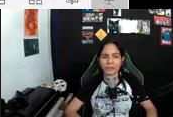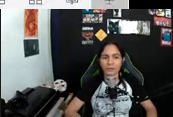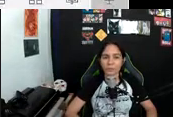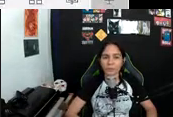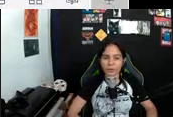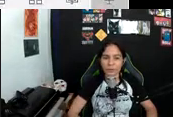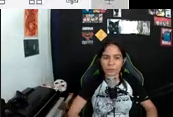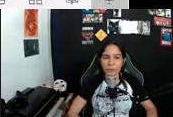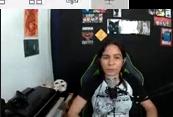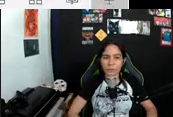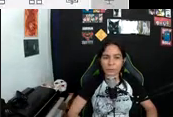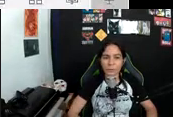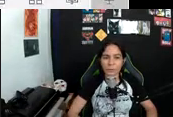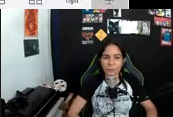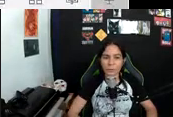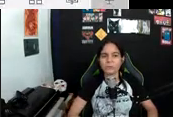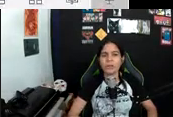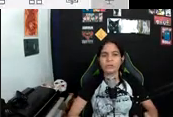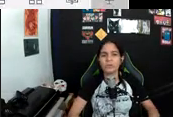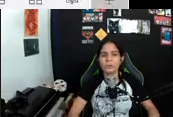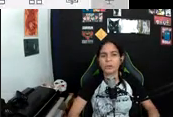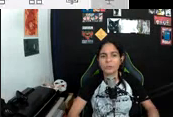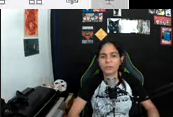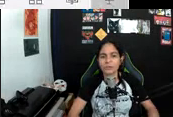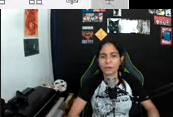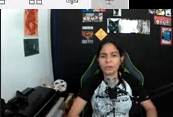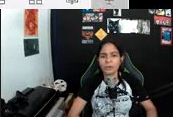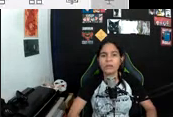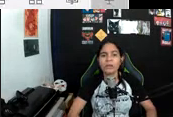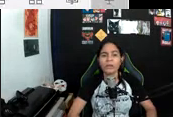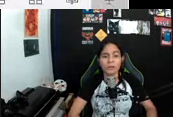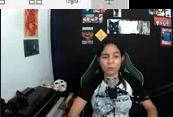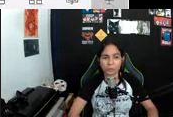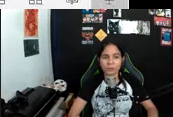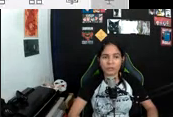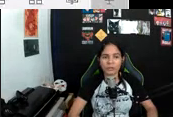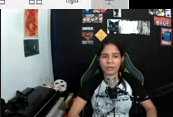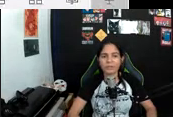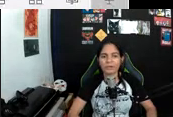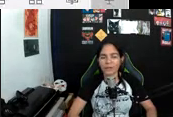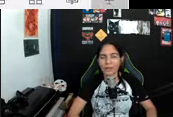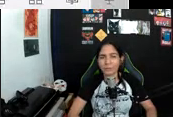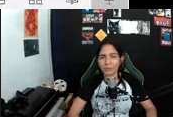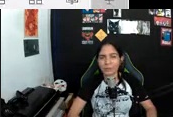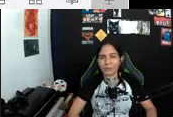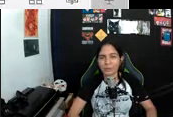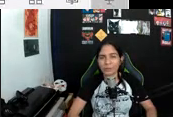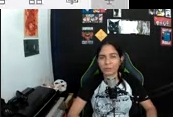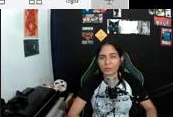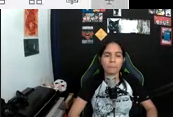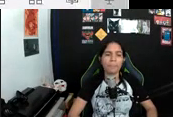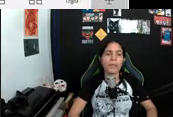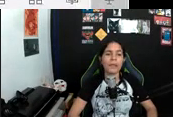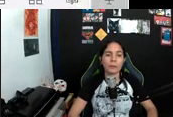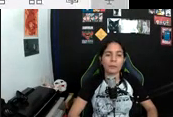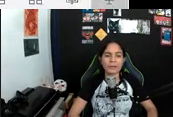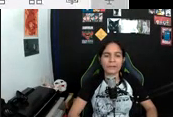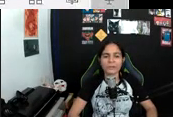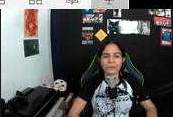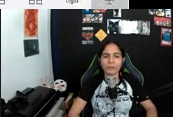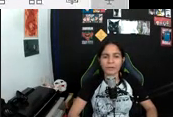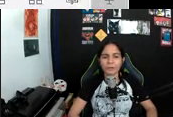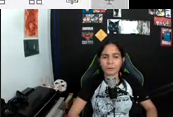regulamento estabelecido pelos órgãos competentes, né, contidos nos programas de saúde de controle de infecção hospitalar do Ministério da Saúde.